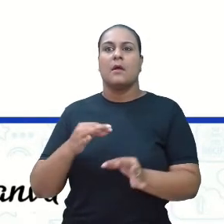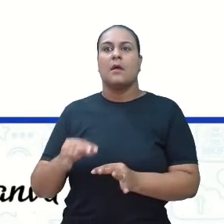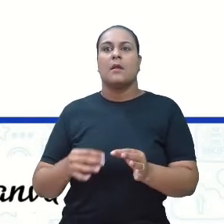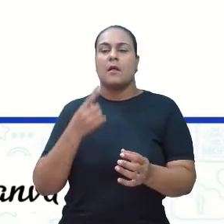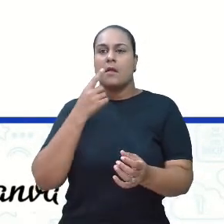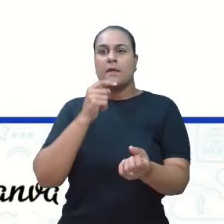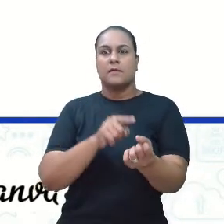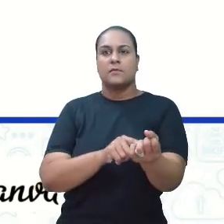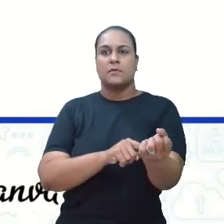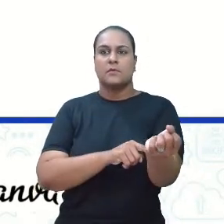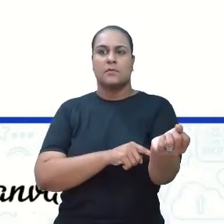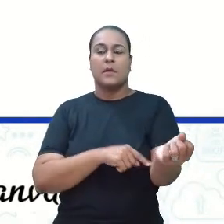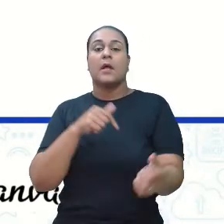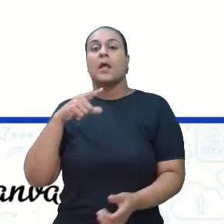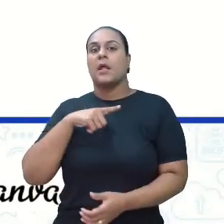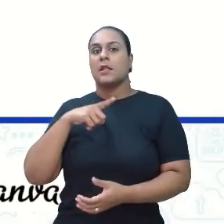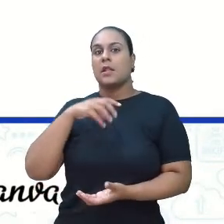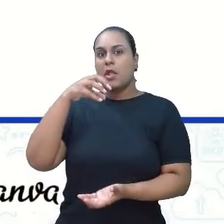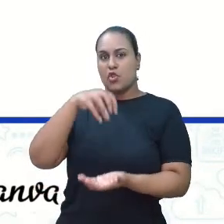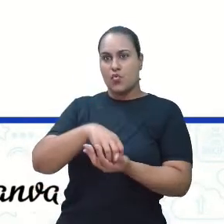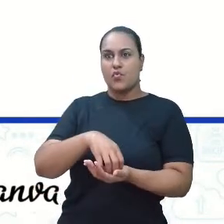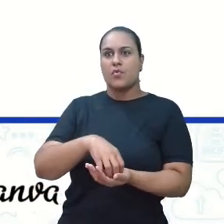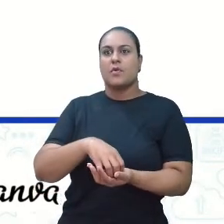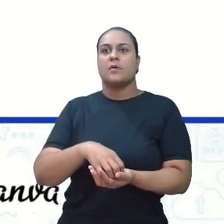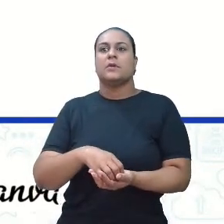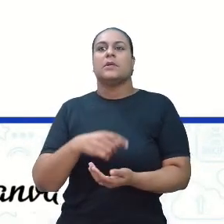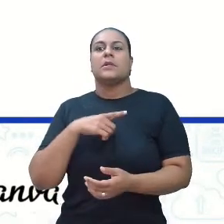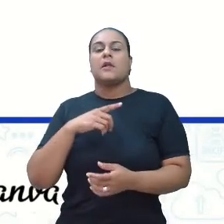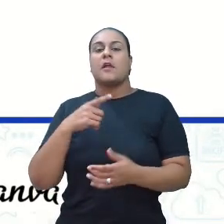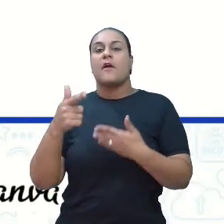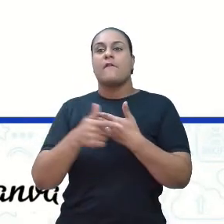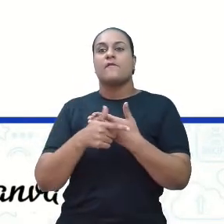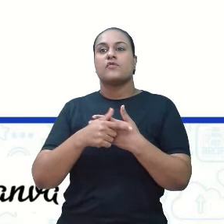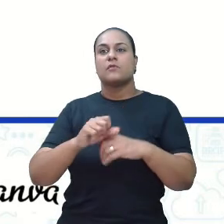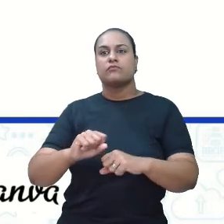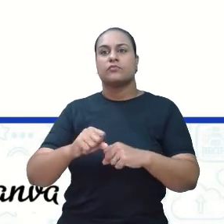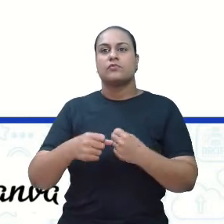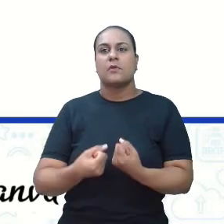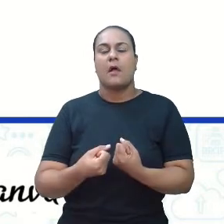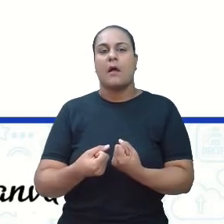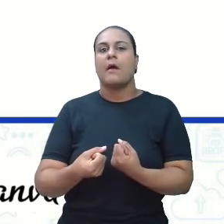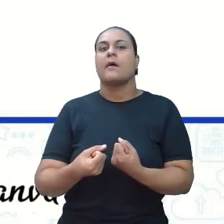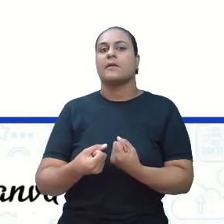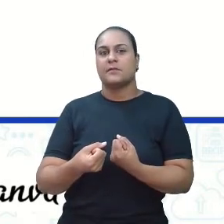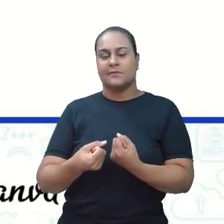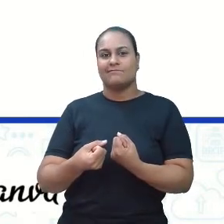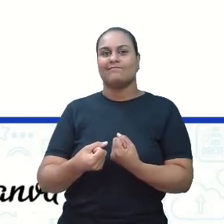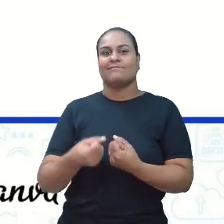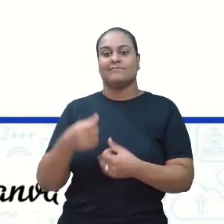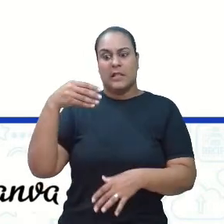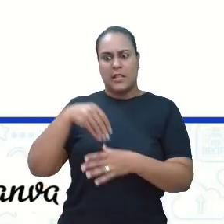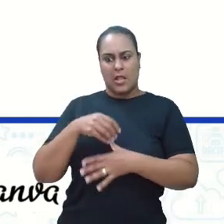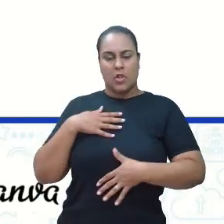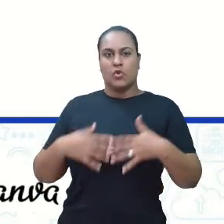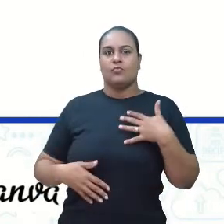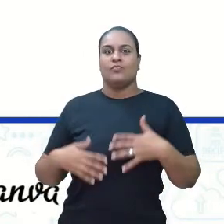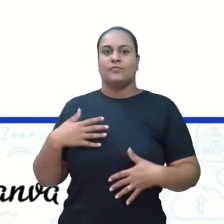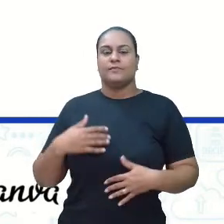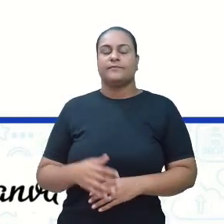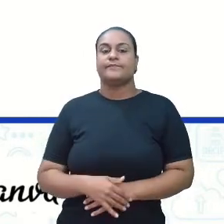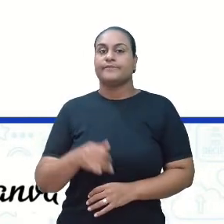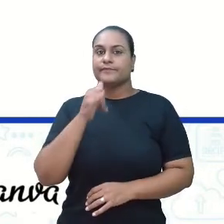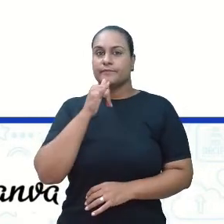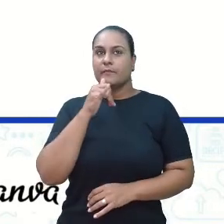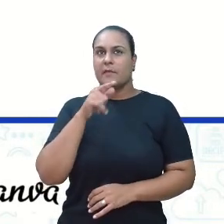diferente das hemácias, e tem a função de defesa contra agentes estranhos ao organismo. Um